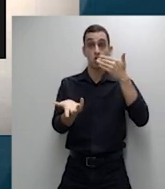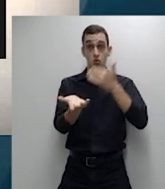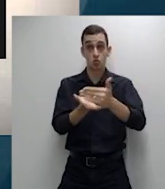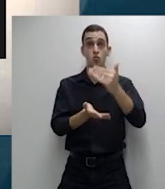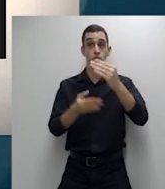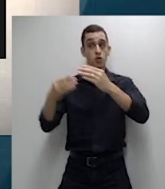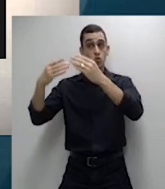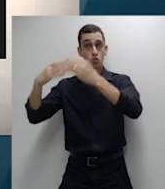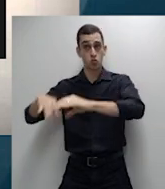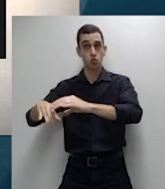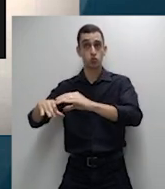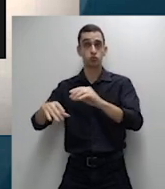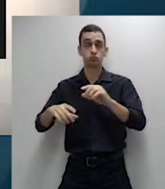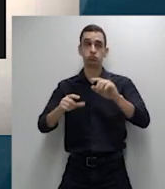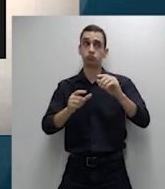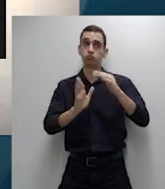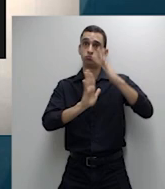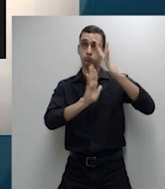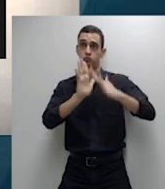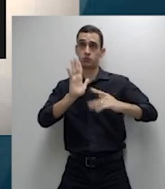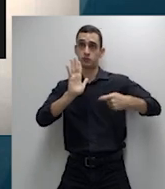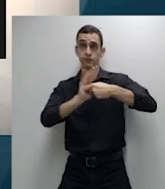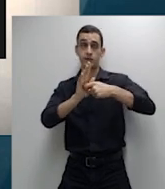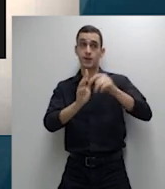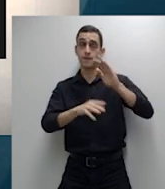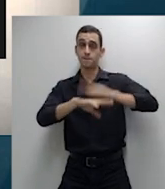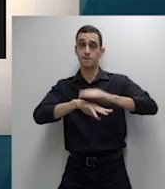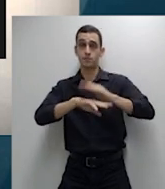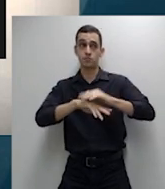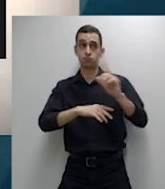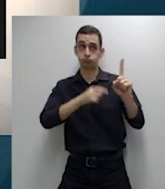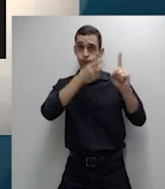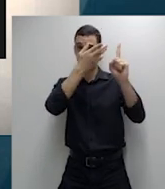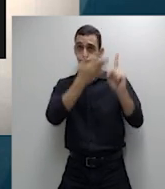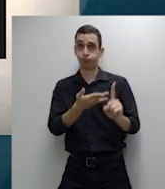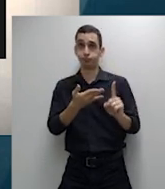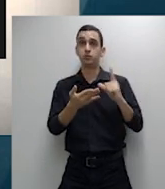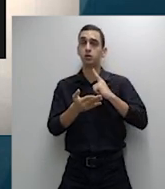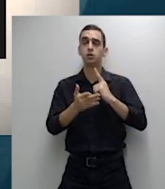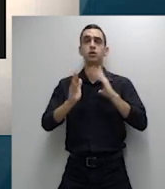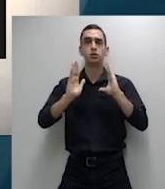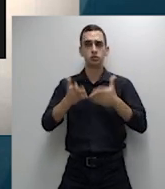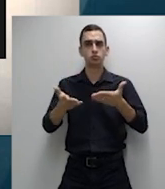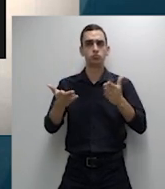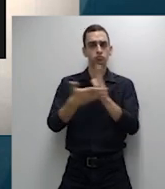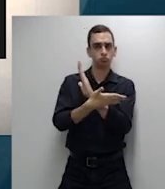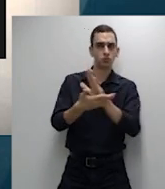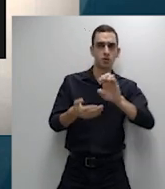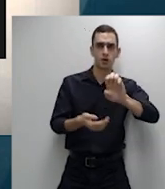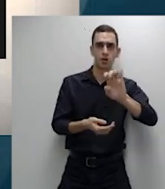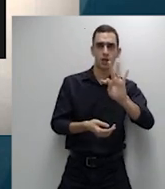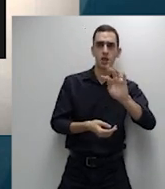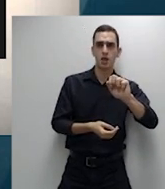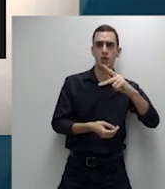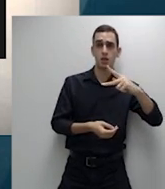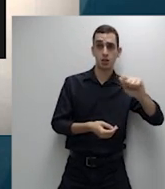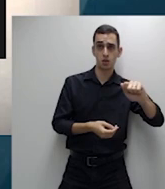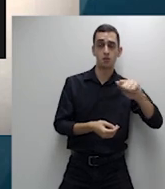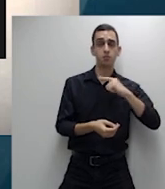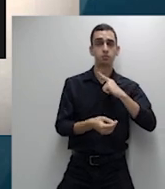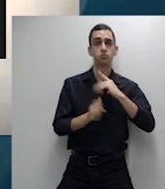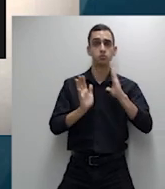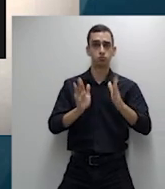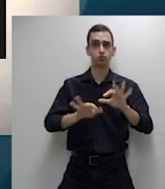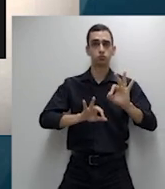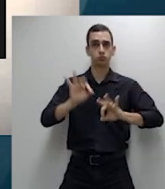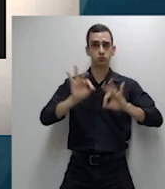concurso garantiu ao impetrante a participação dele nas diversas etapas a sequência em que todas essas terem logrou é isso é